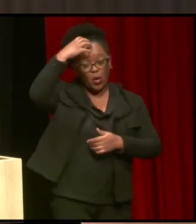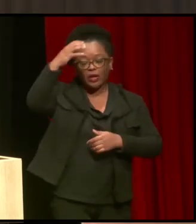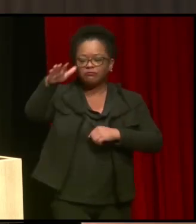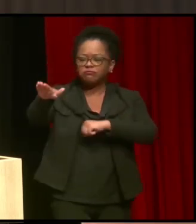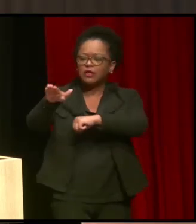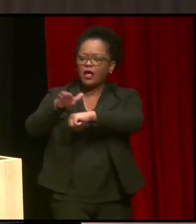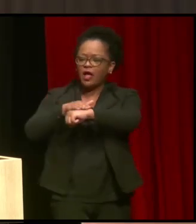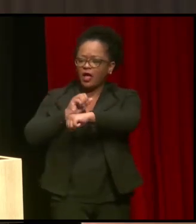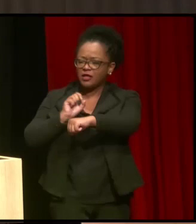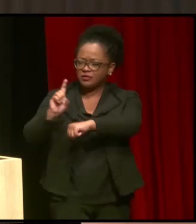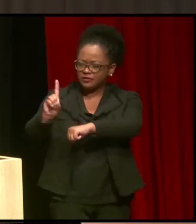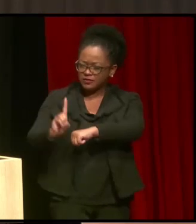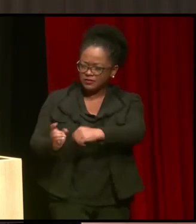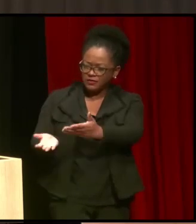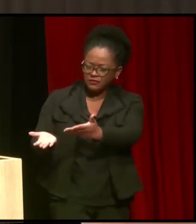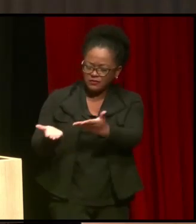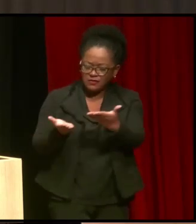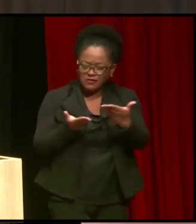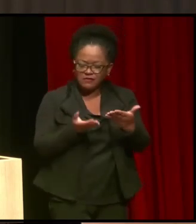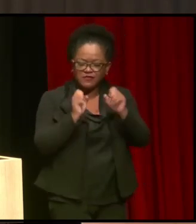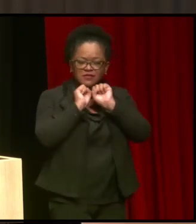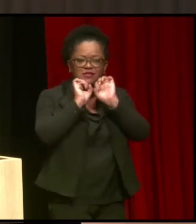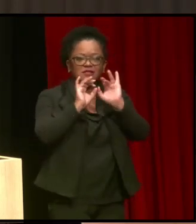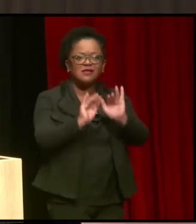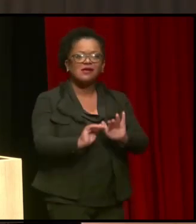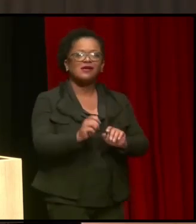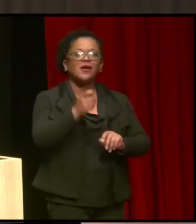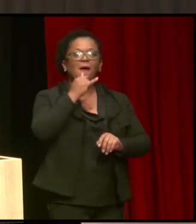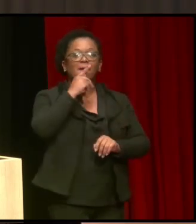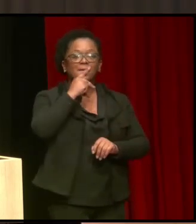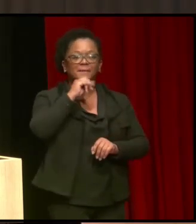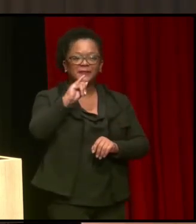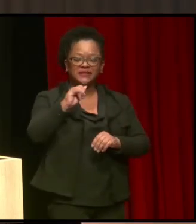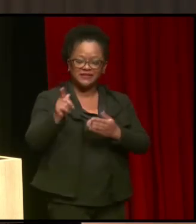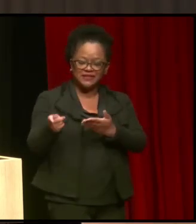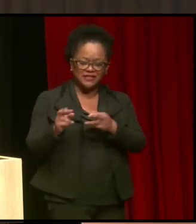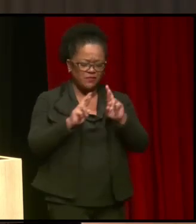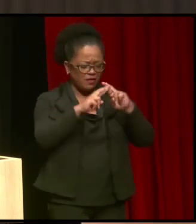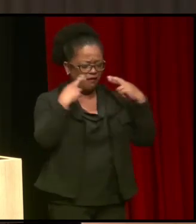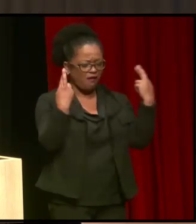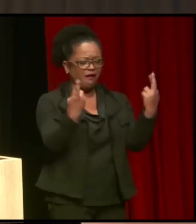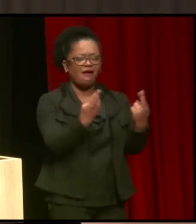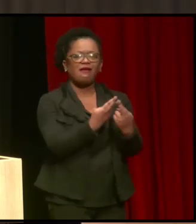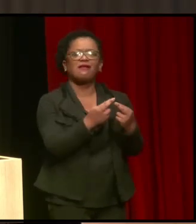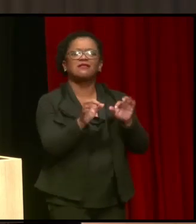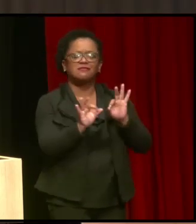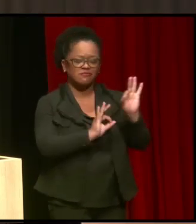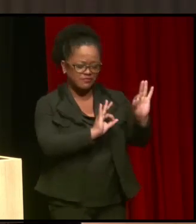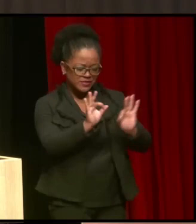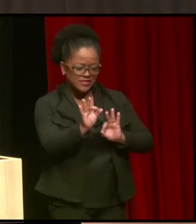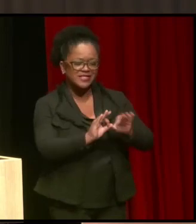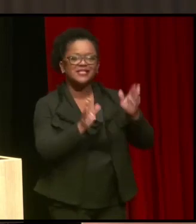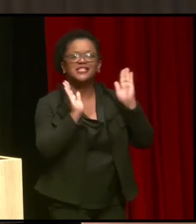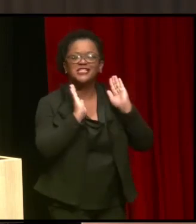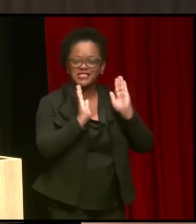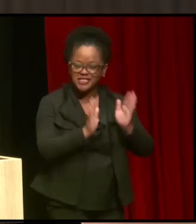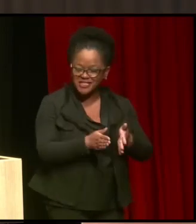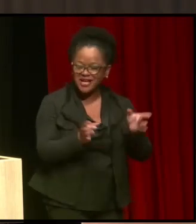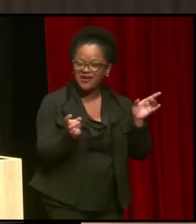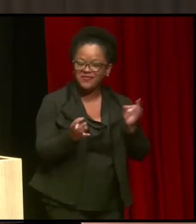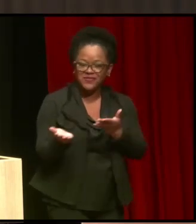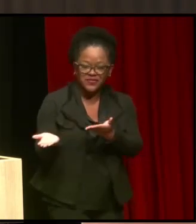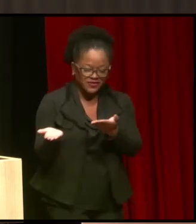abençoados pelo meu Pai, venham e recebam o reino que o meu Pai preparou para vocês desde a criação do